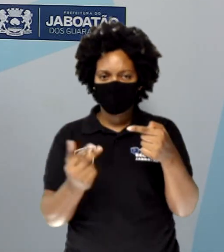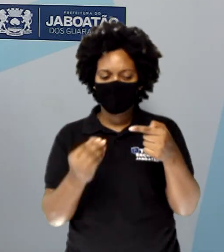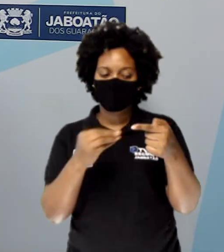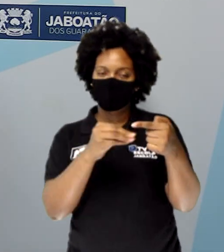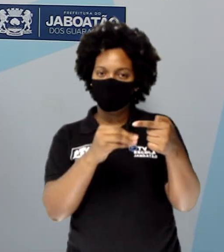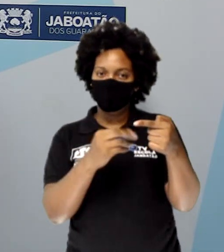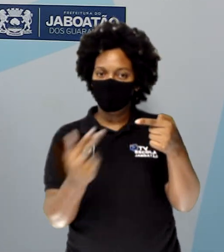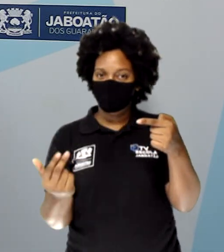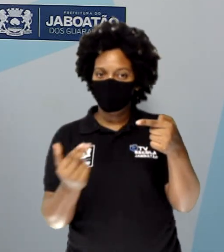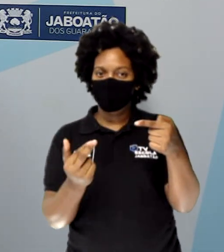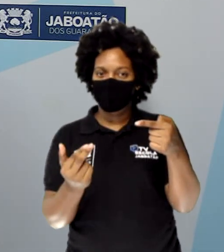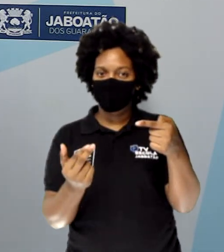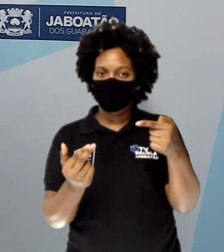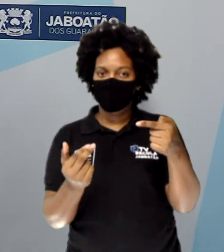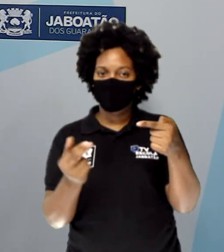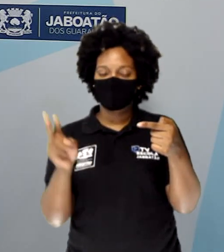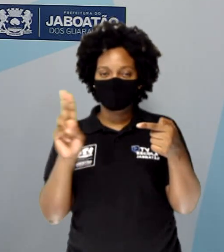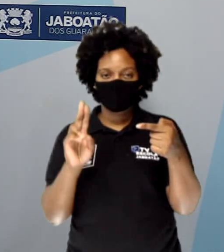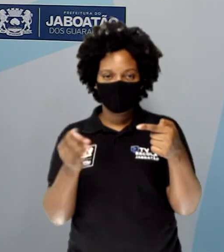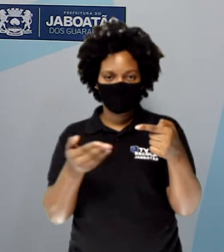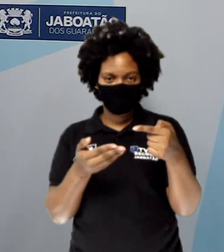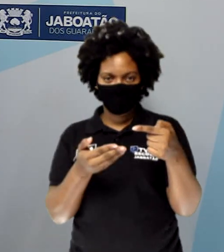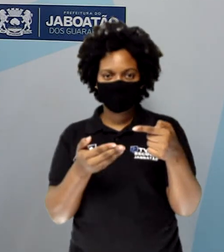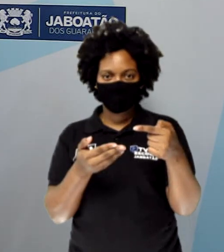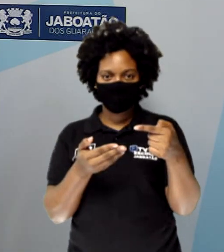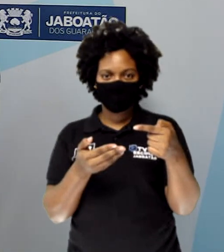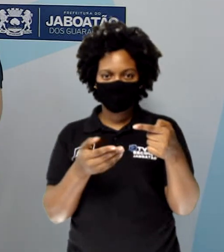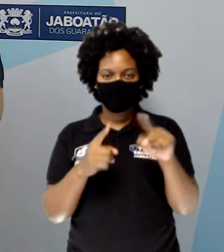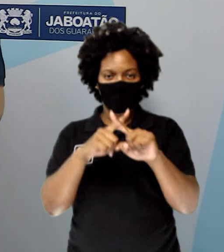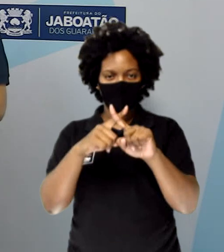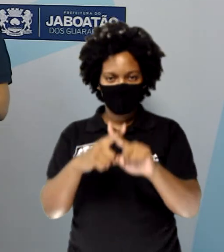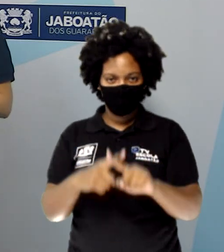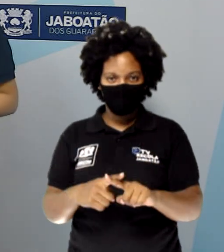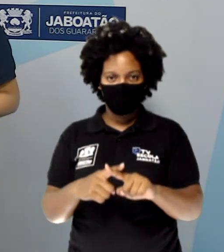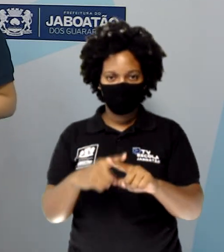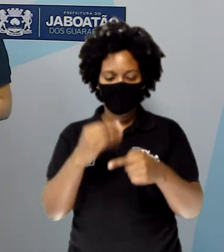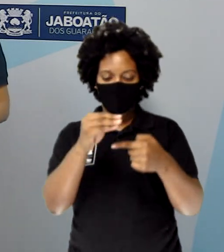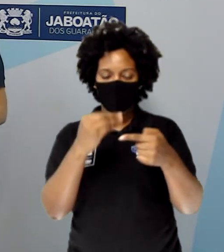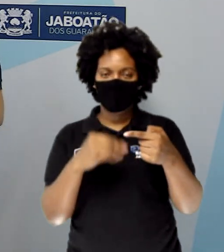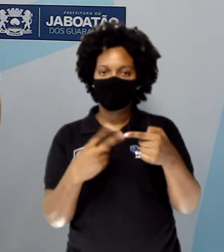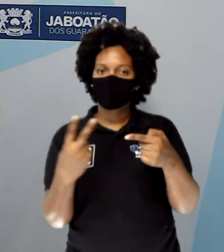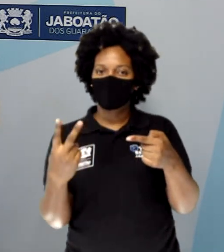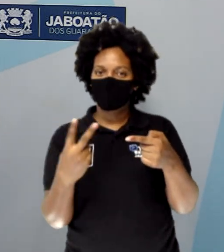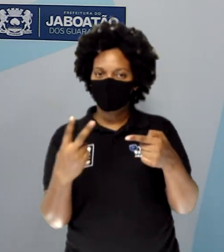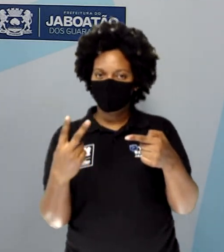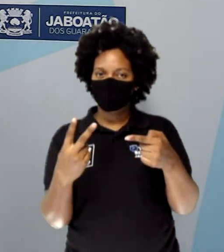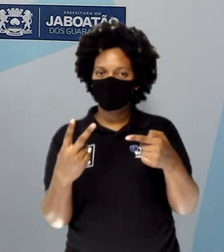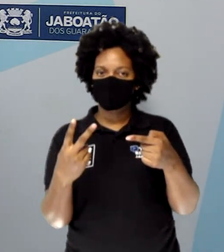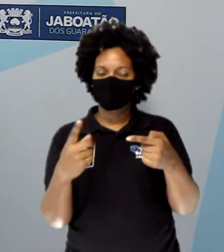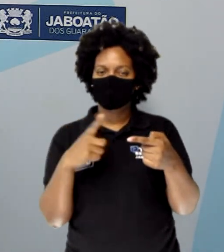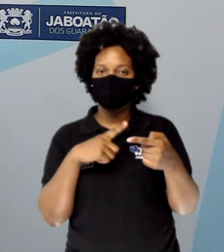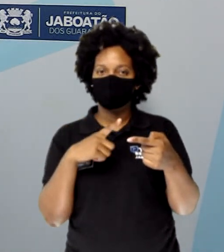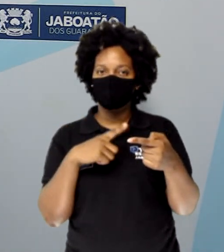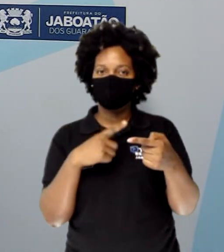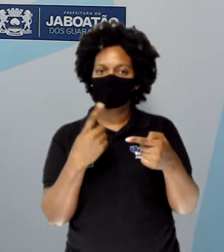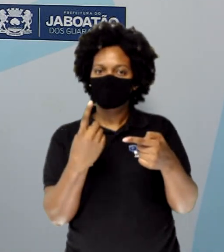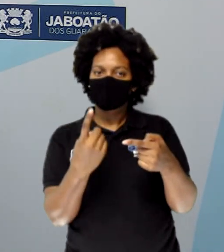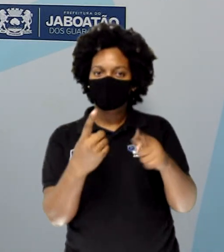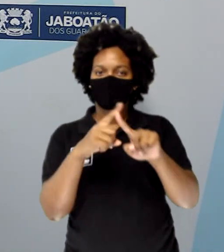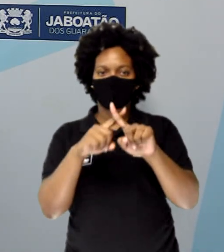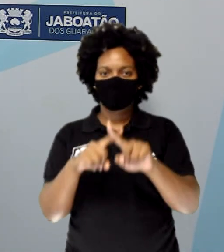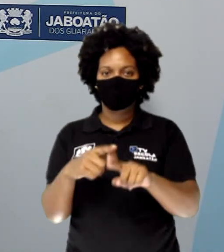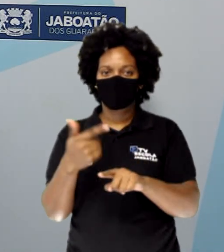denominador vai ser utilizado aqui, ó. Então, vamos lá. Multiplicando as frações por 2, a gente vai ter 1 vezes 2,